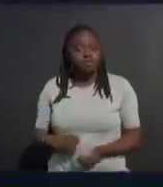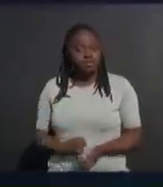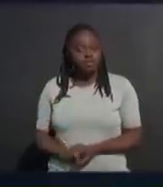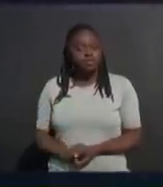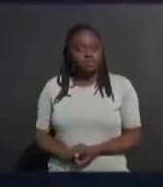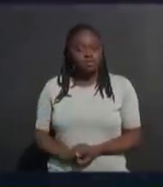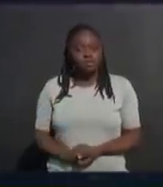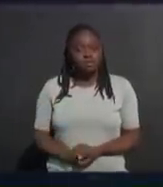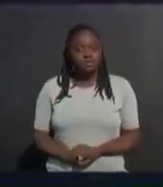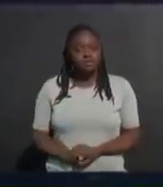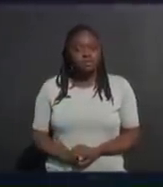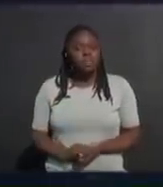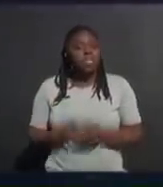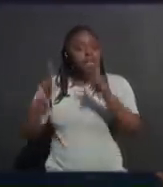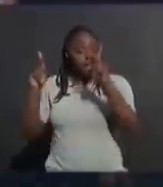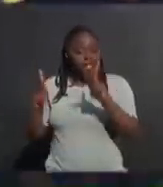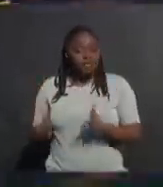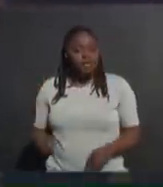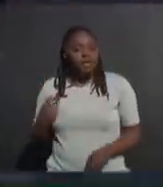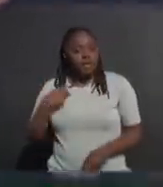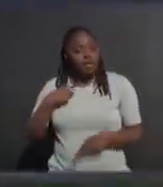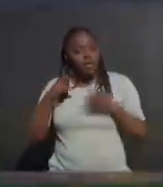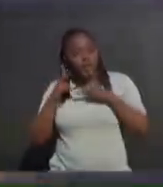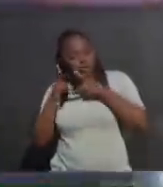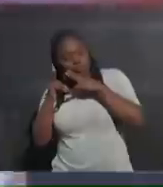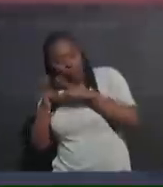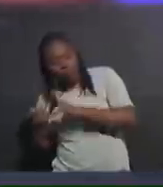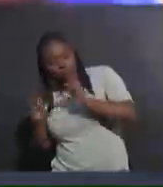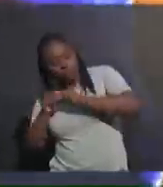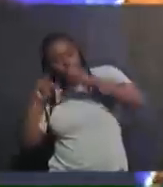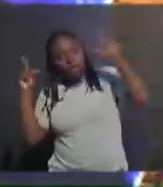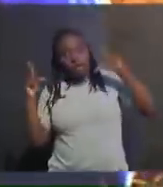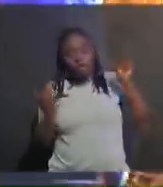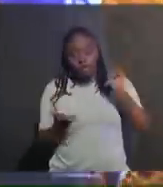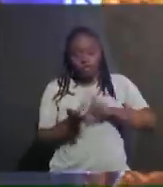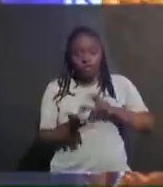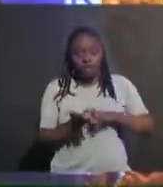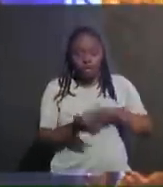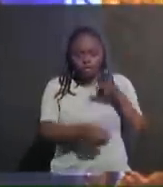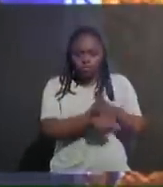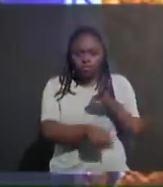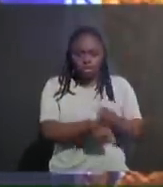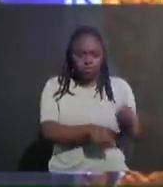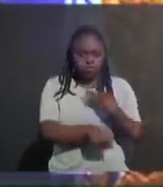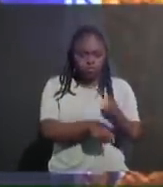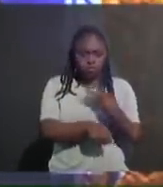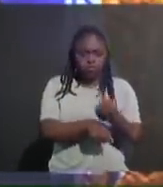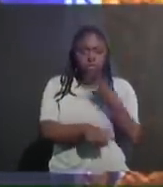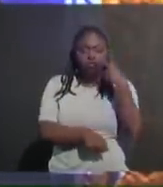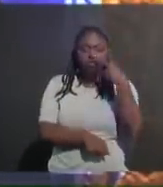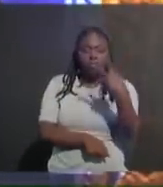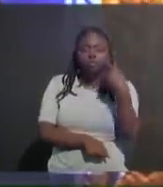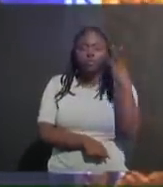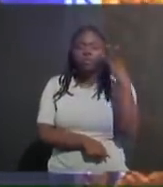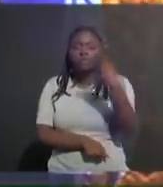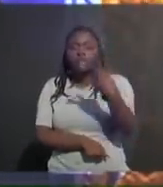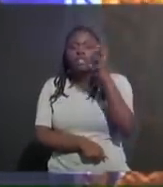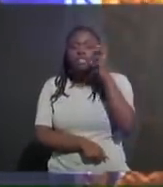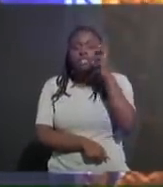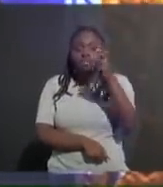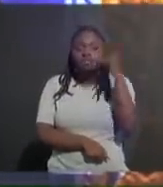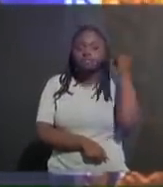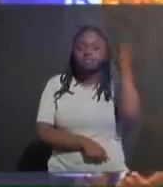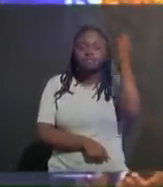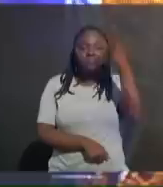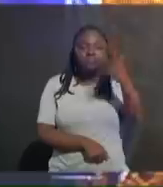não. As pessoas me mandam, eu durmo, gente. Eu acordo de manhã. Um monte de mensagem chegou para mim 2 da manhã, 3 da manhã,